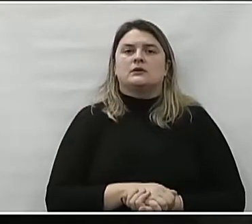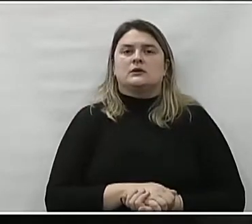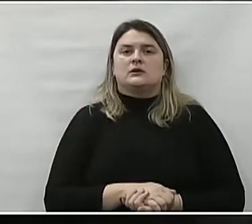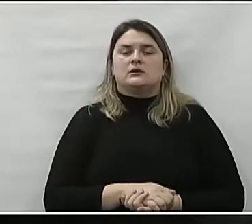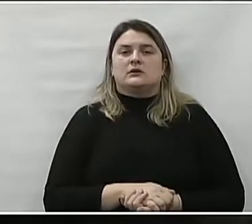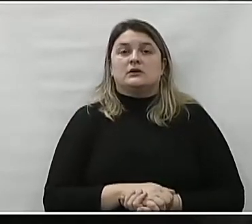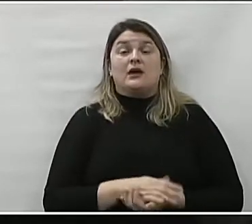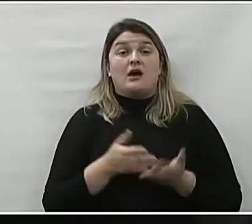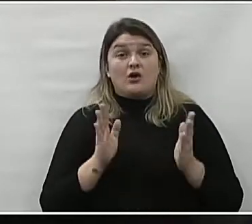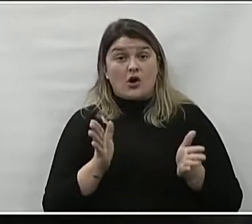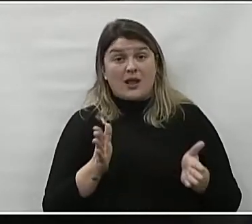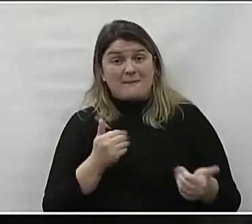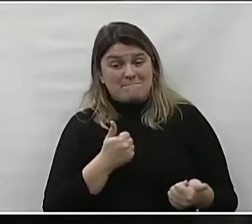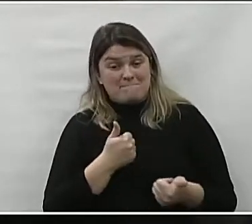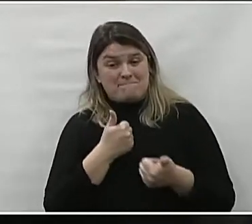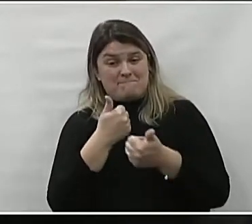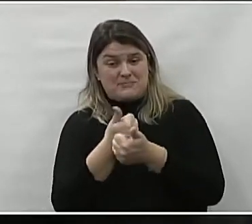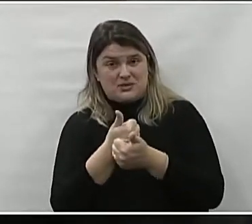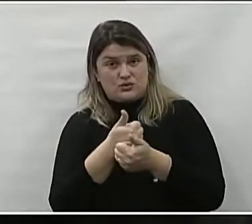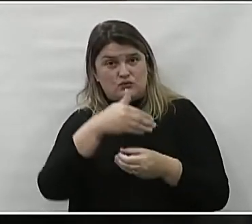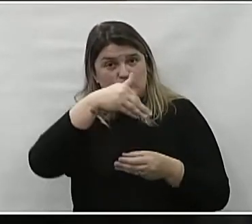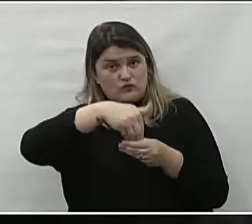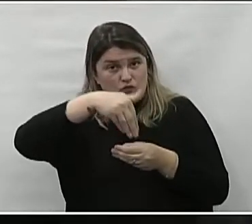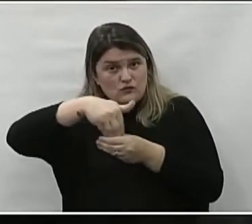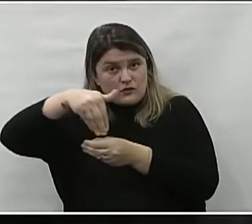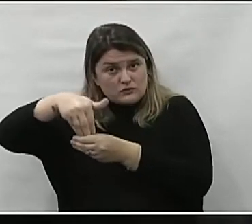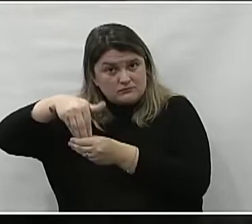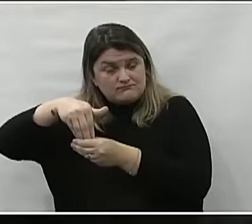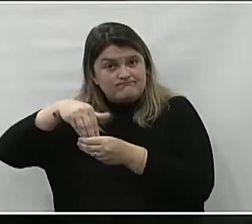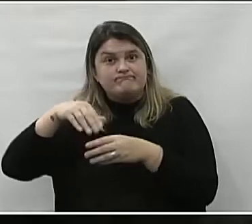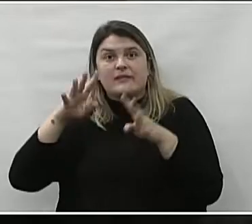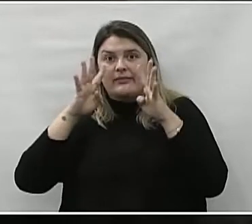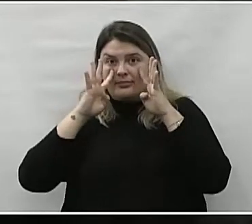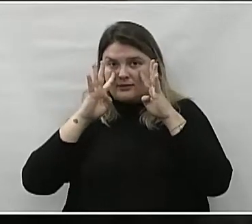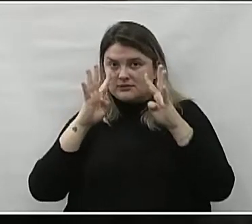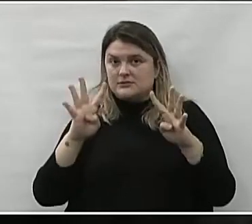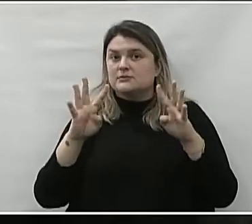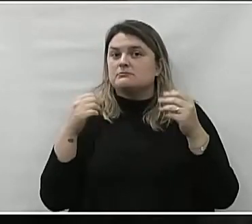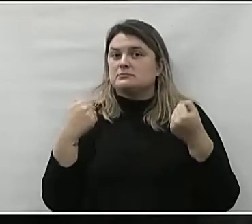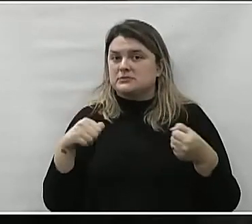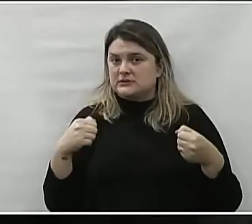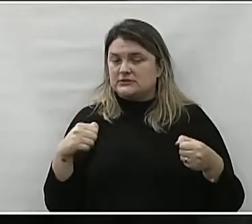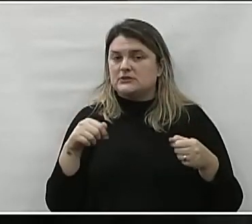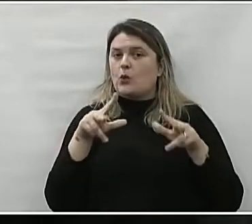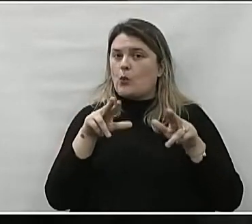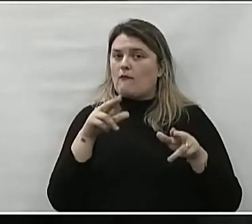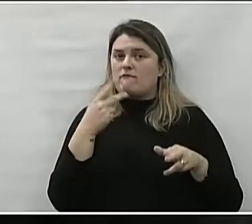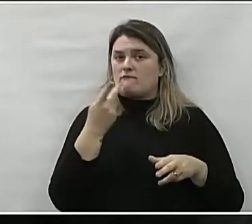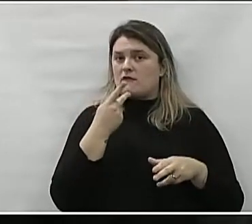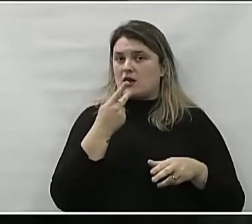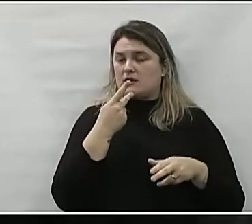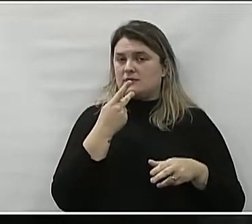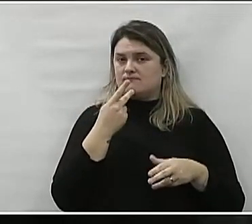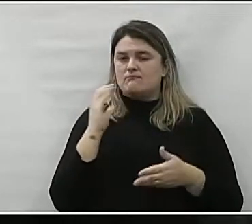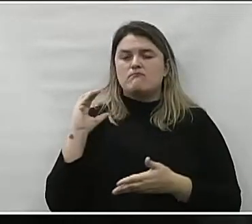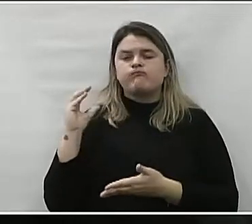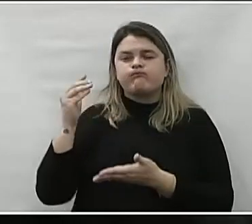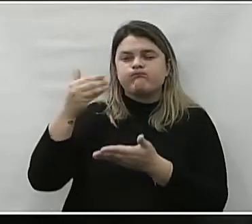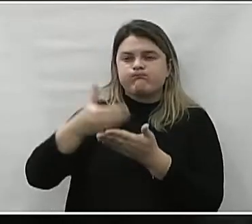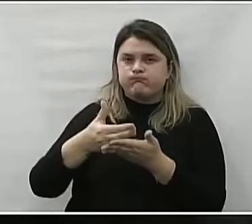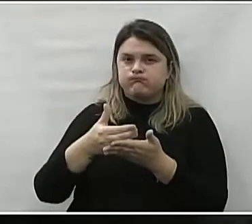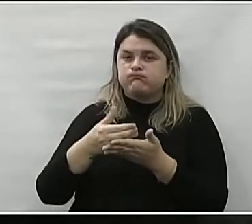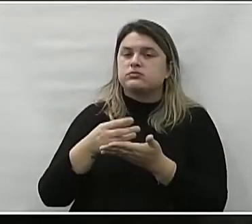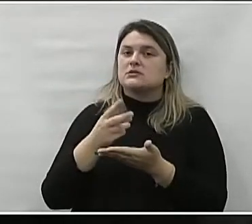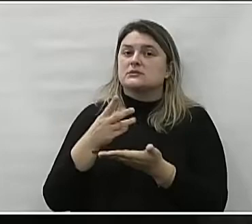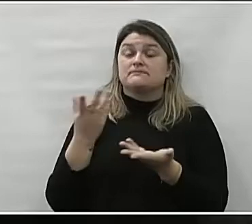estamos chegando na aproximando de eleições e tem que ficar atento realmente né como eu falei verbas né